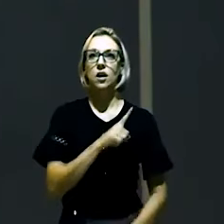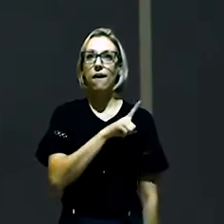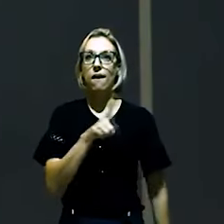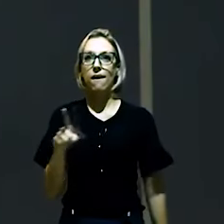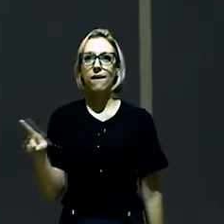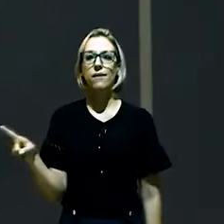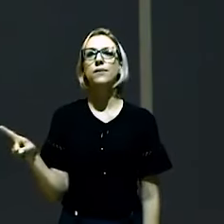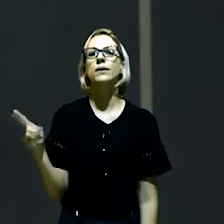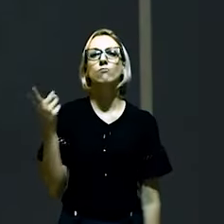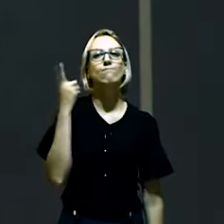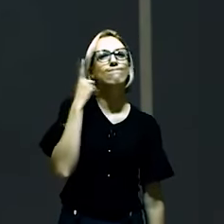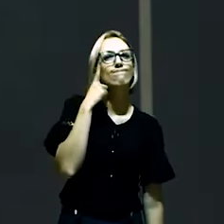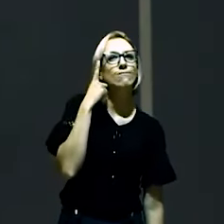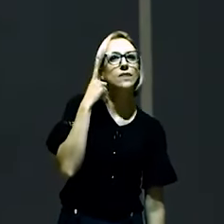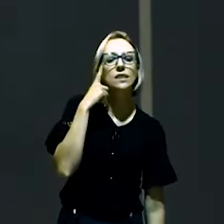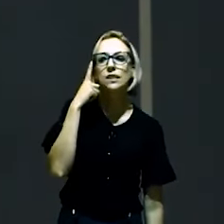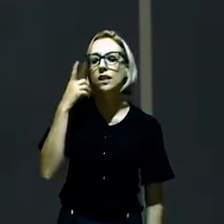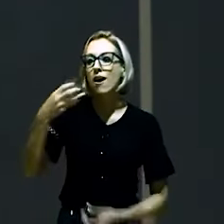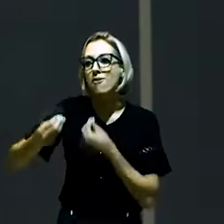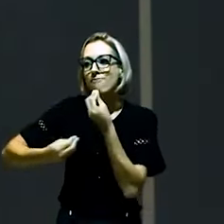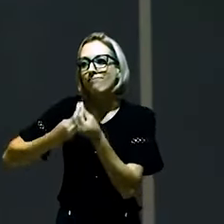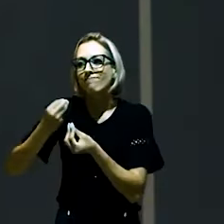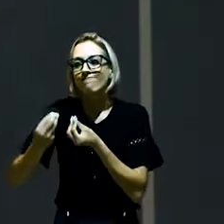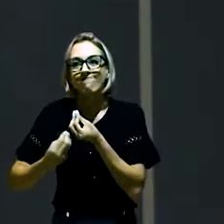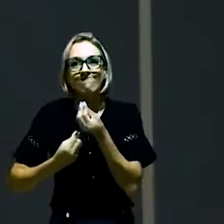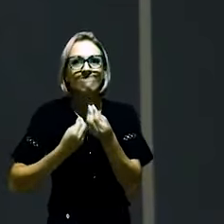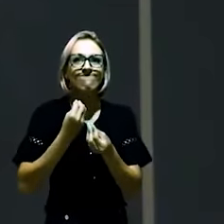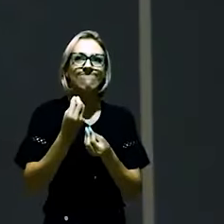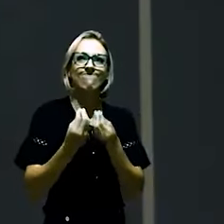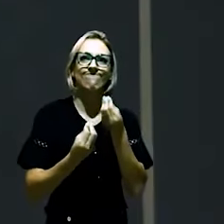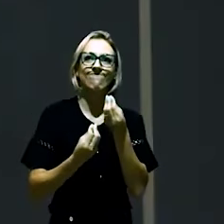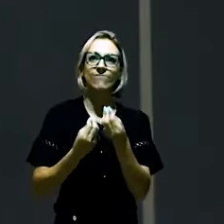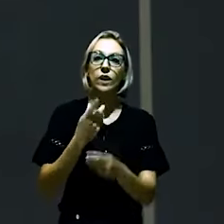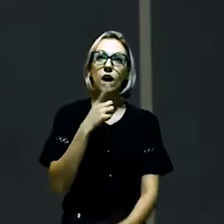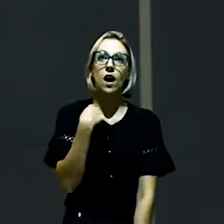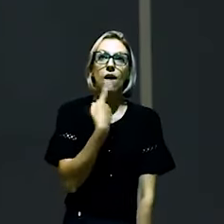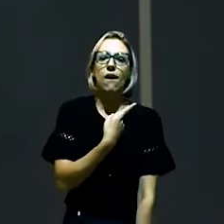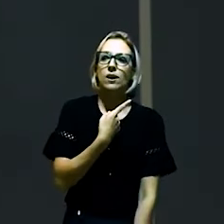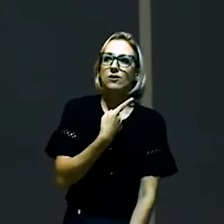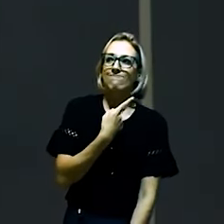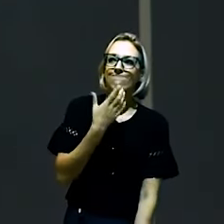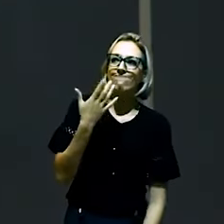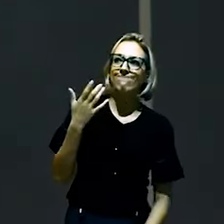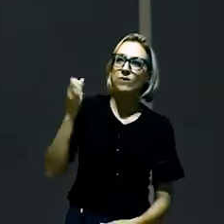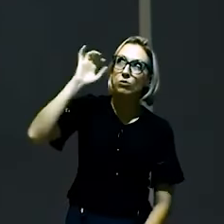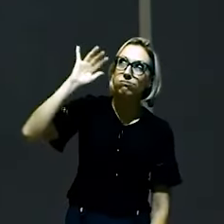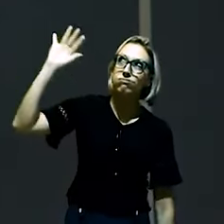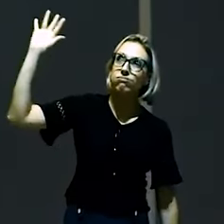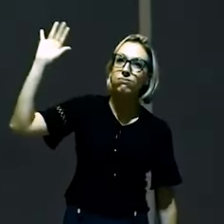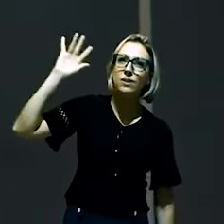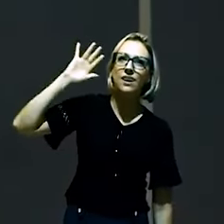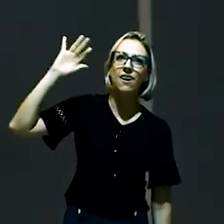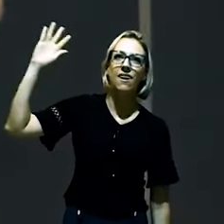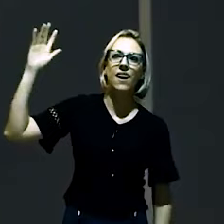não tem como a nossa cabeça e a nossa imaginação acompanhar o que